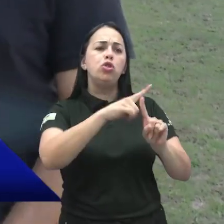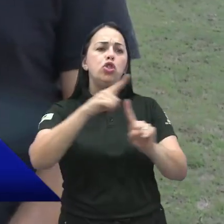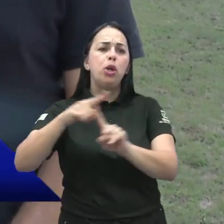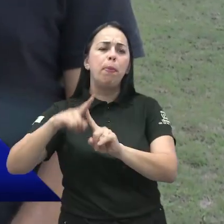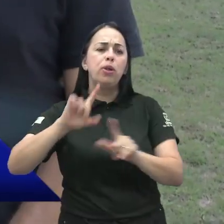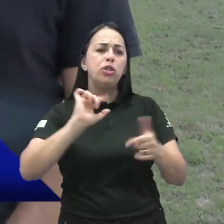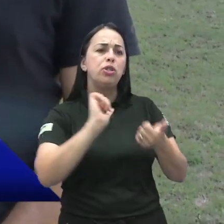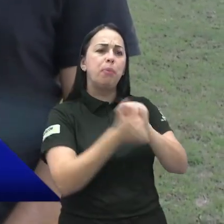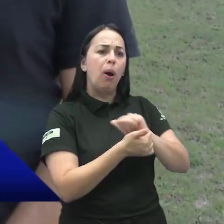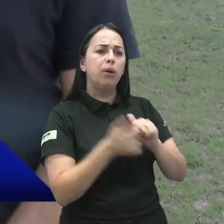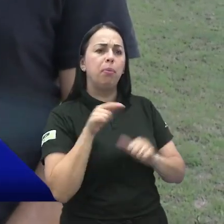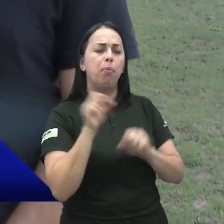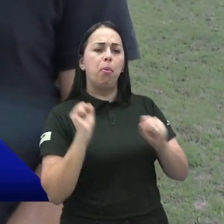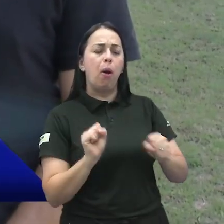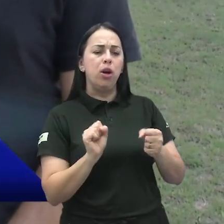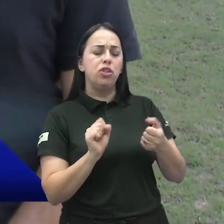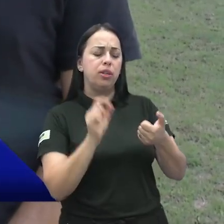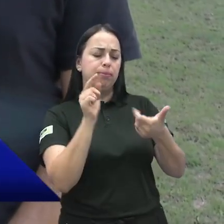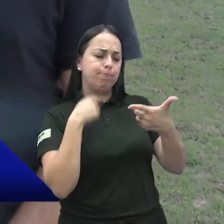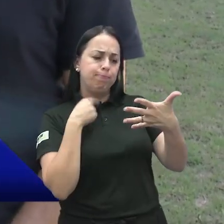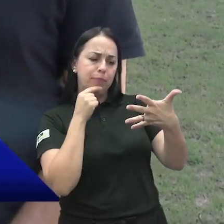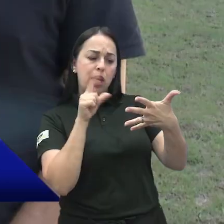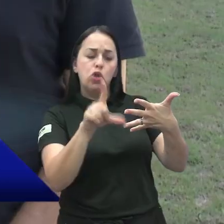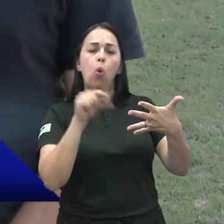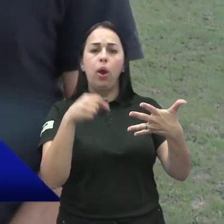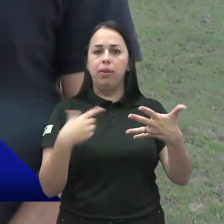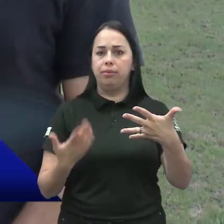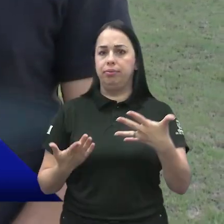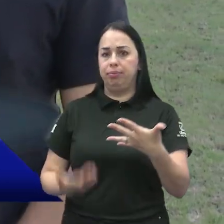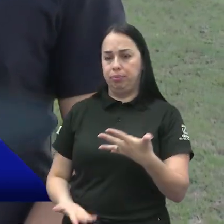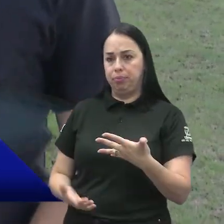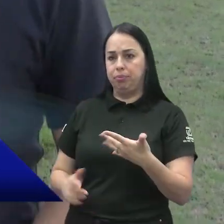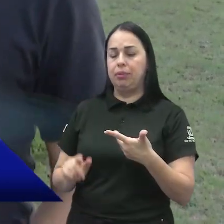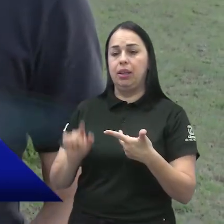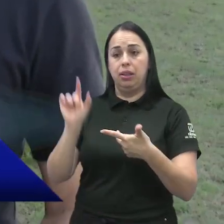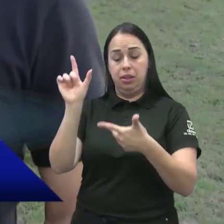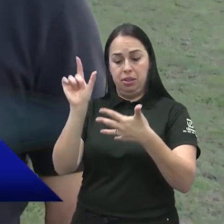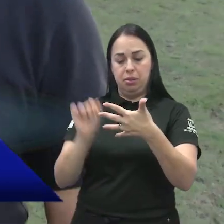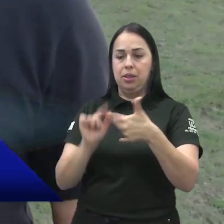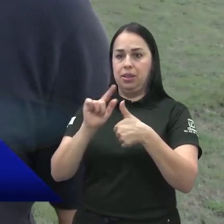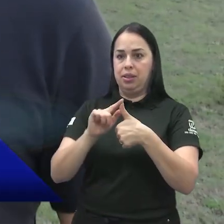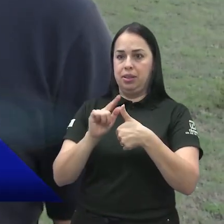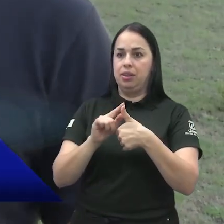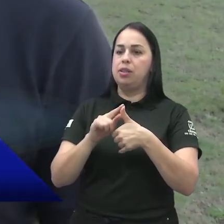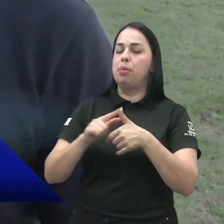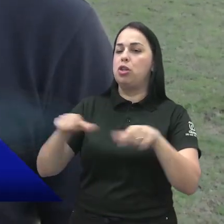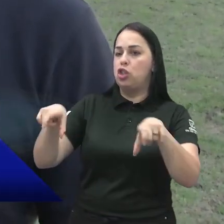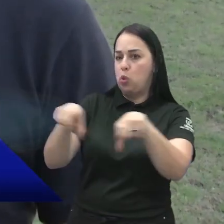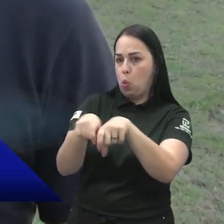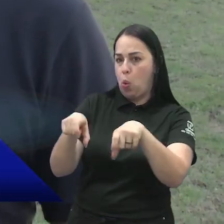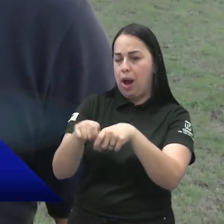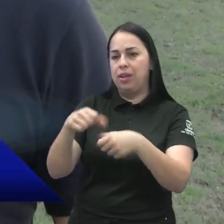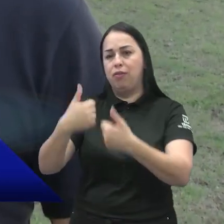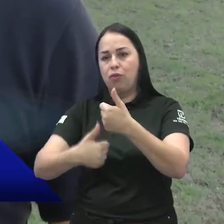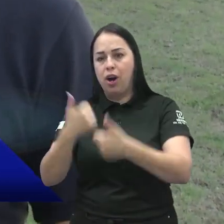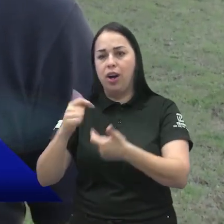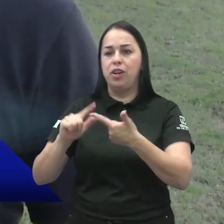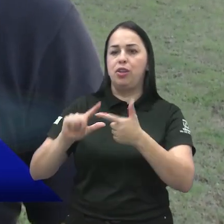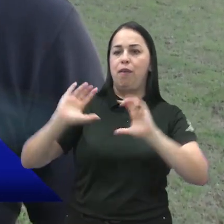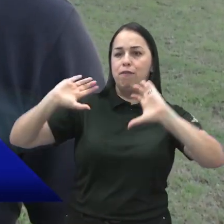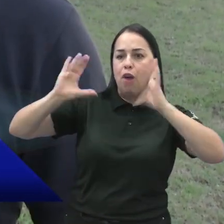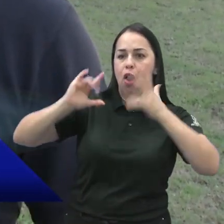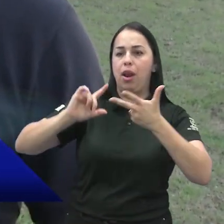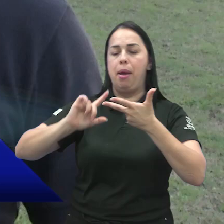modalidades esportivas aí a população pode encontrar e que estão disponíveis? Olha, ela vai encontrar desde esporte de quadra, futebol,